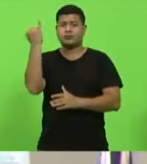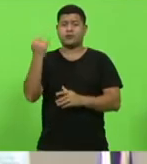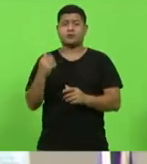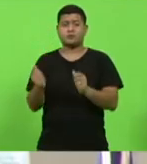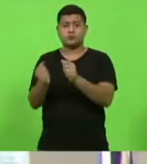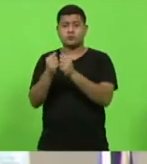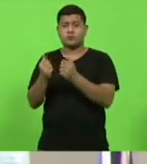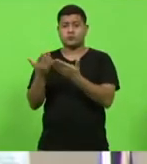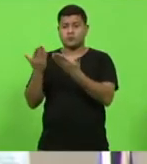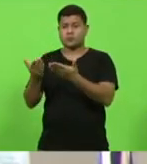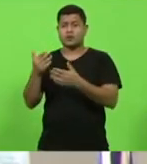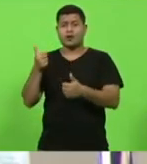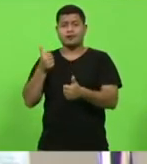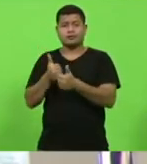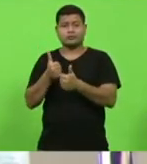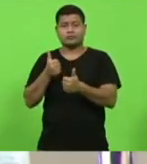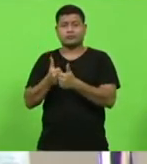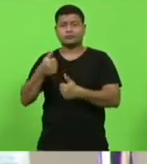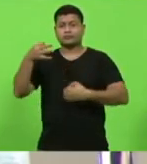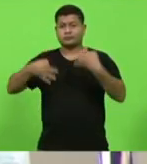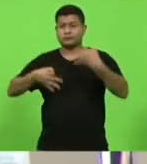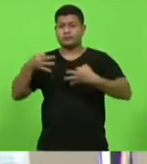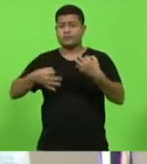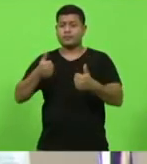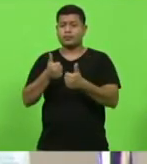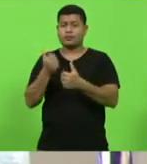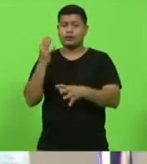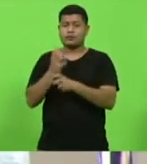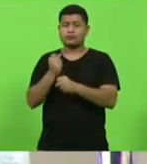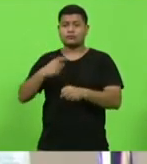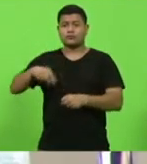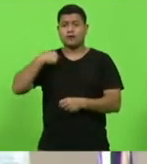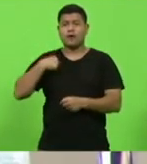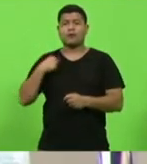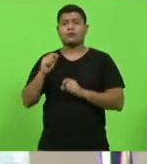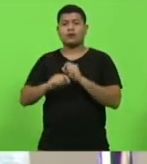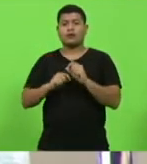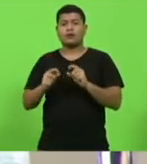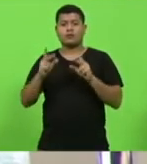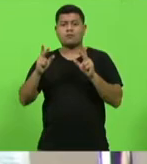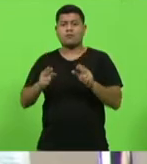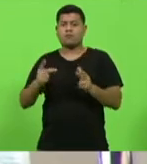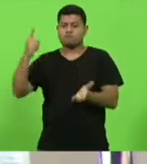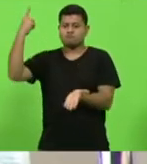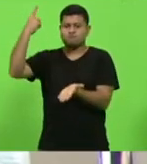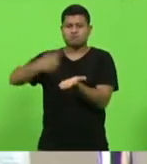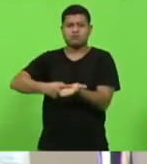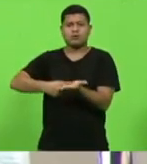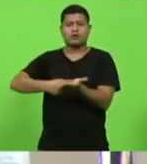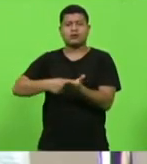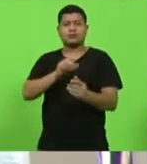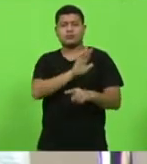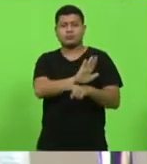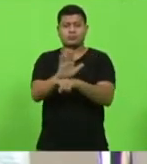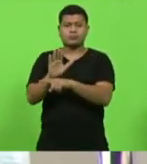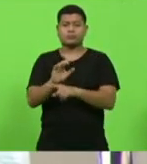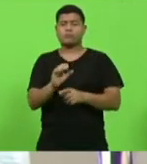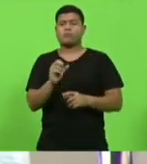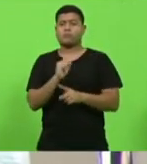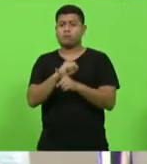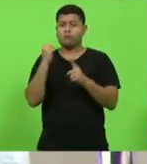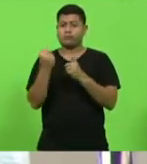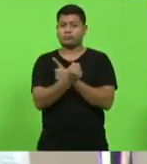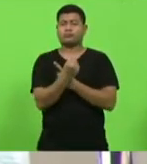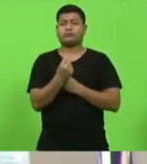Tribunal de Contas do Estado de Santa Catarina a gente sela um pacto um grande pacto em favor dos Catarinenses um